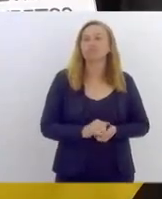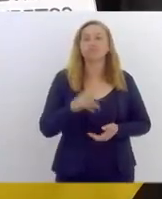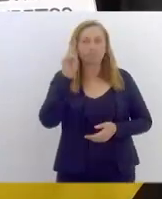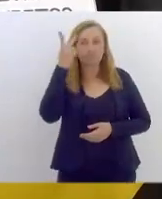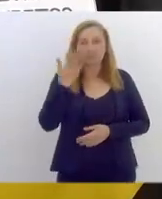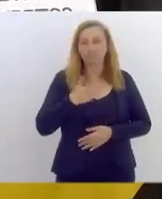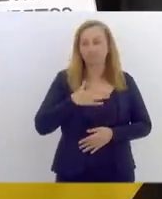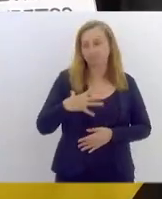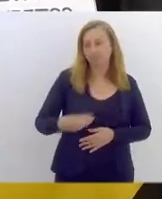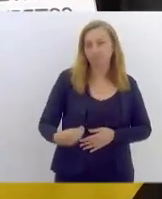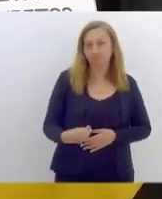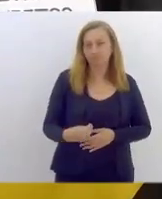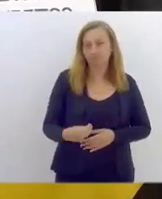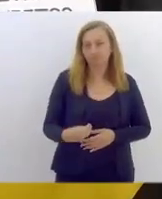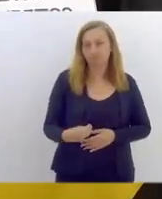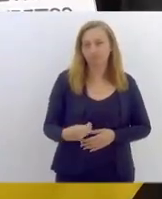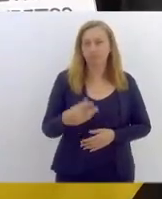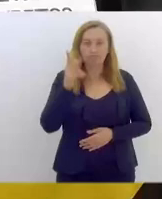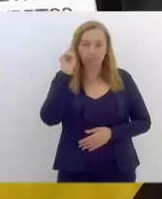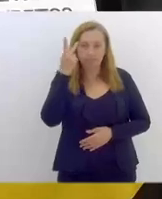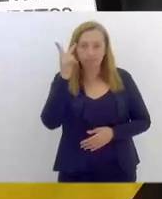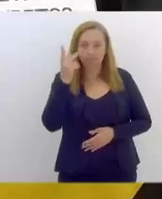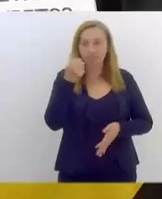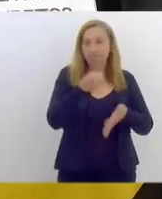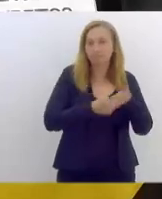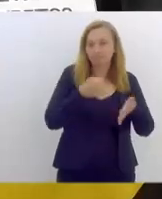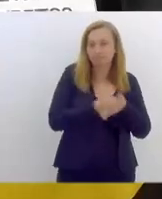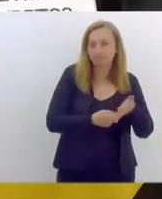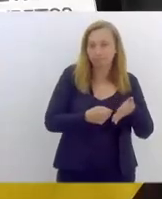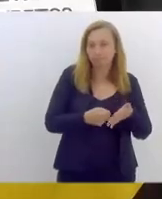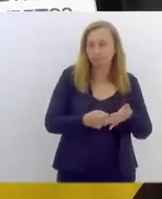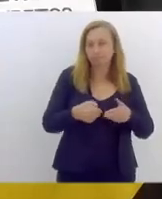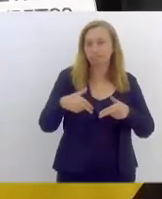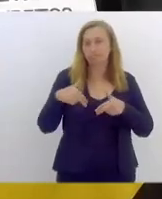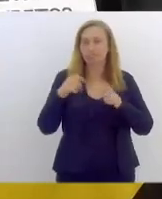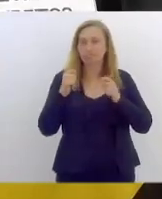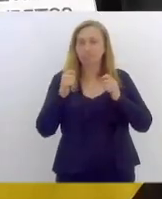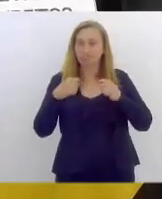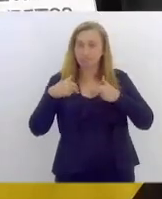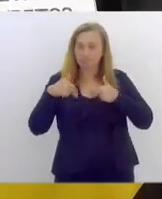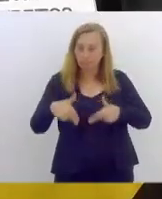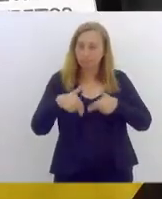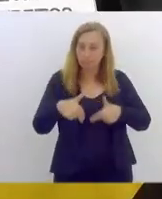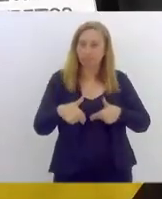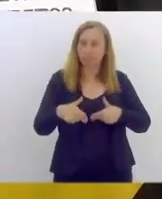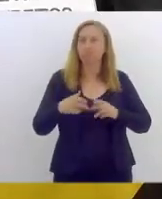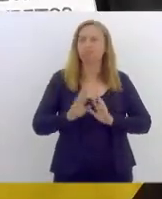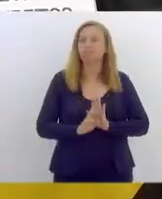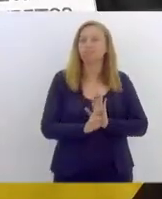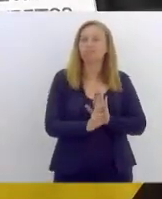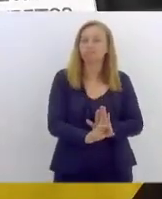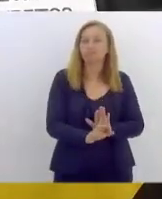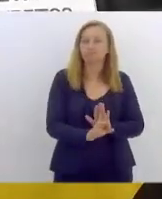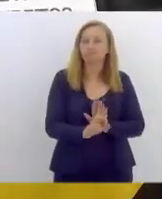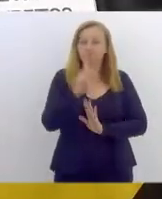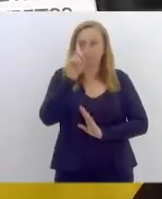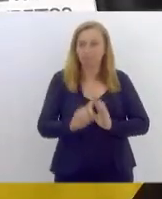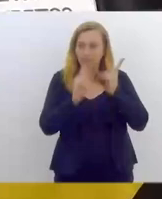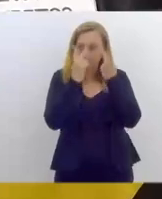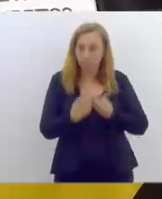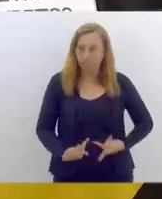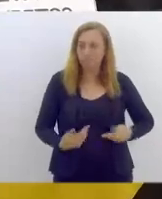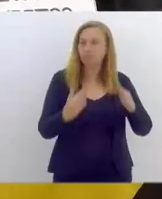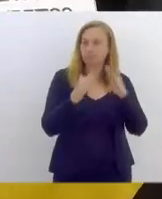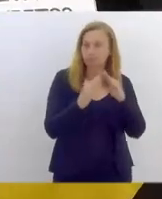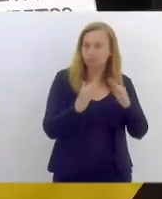minha filha, né? Por história, por luta, por um ativismo, por representar os direitos humanos dentro dessa casa. Né? Então,